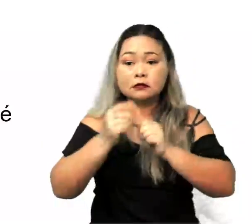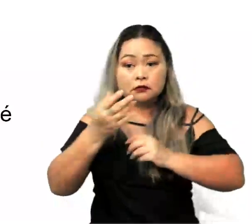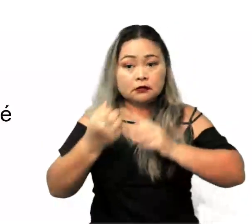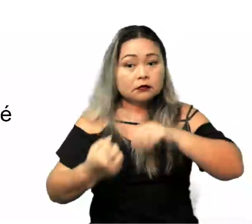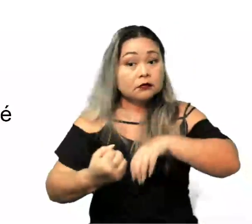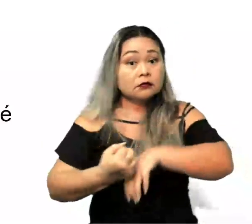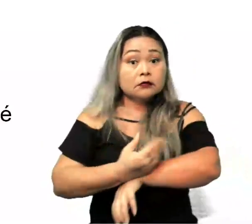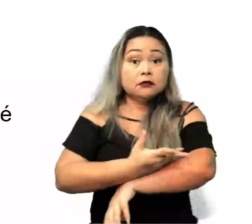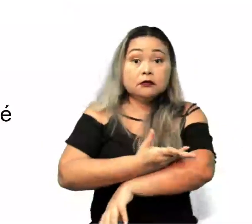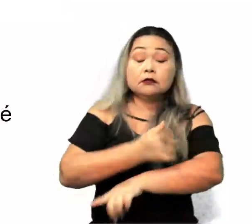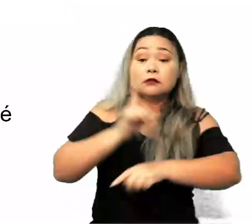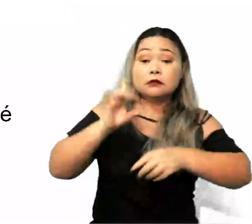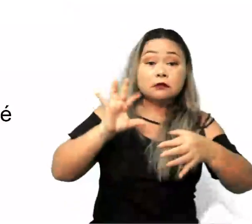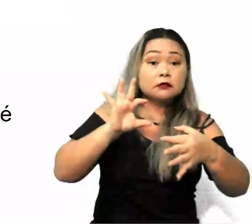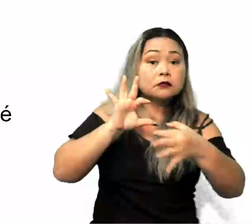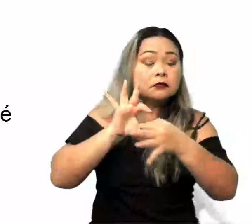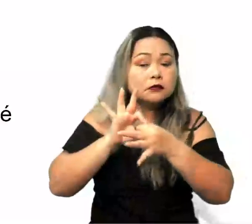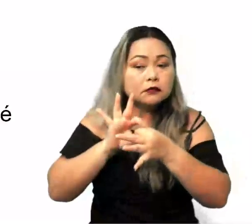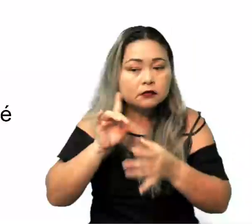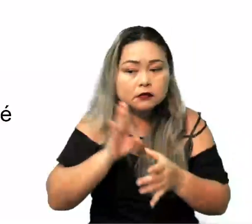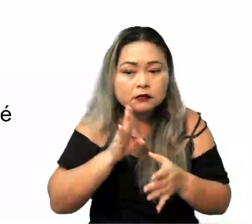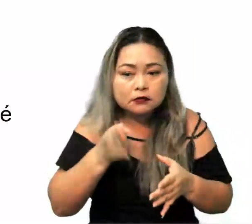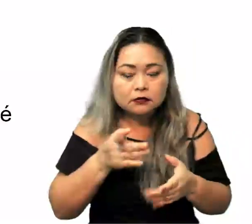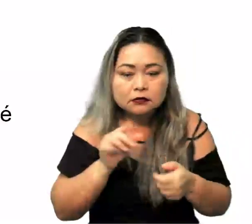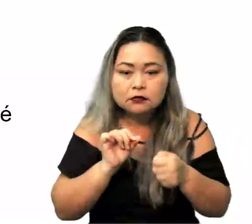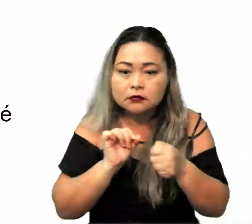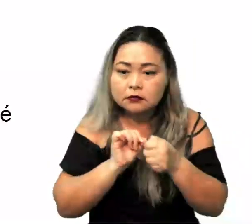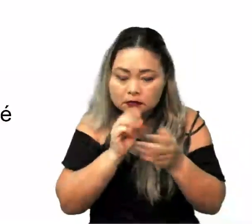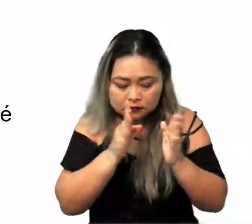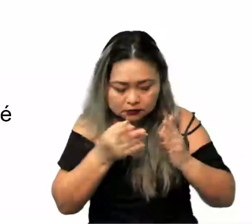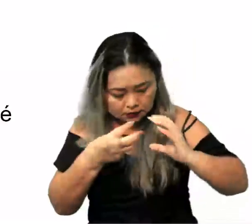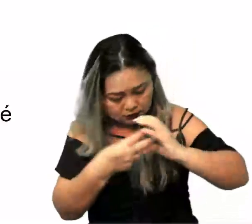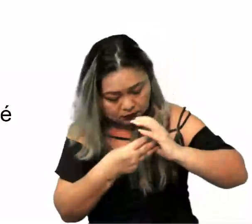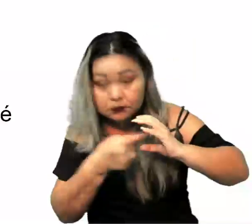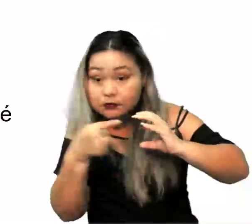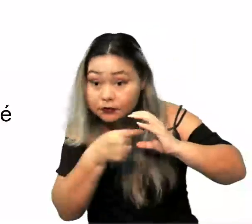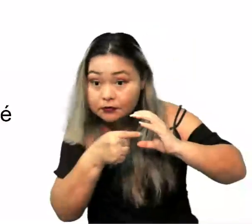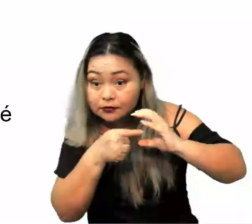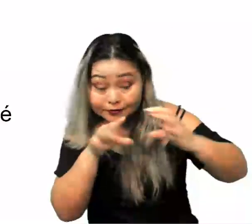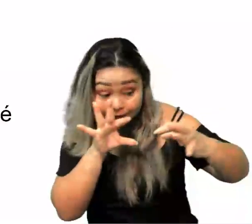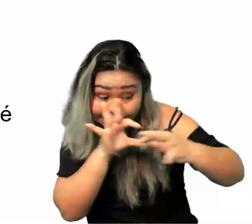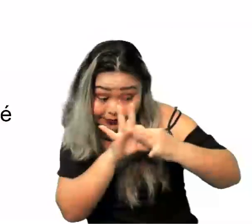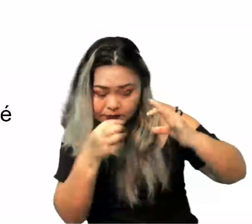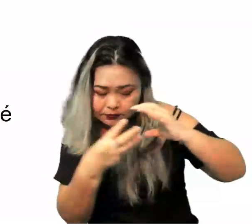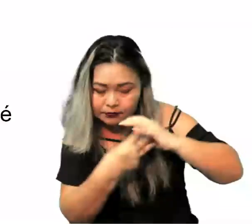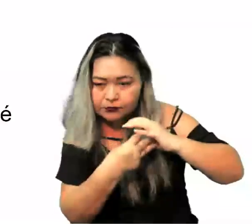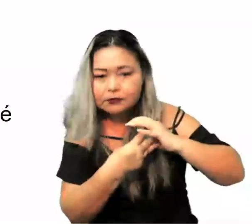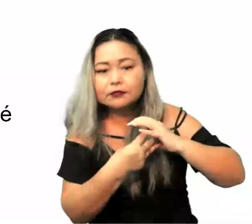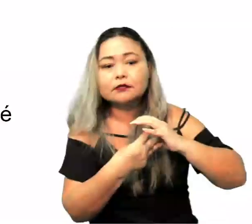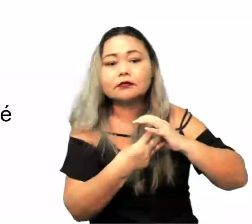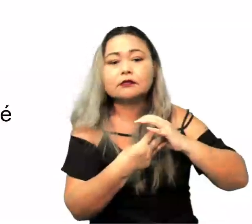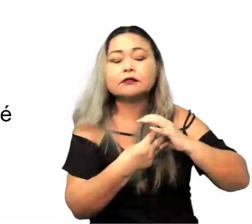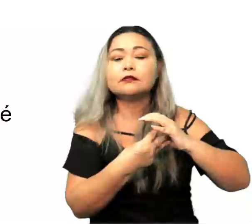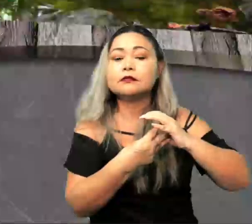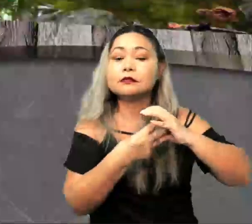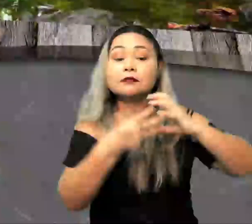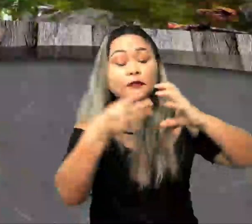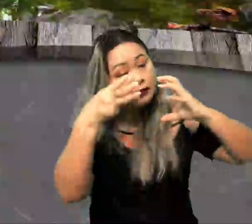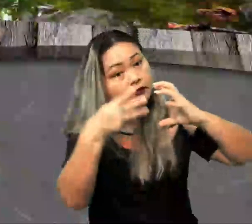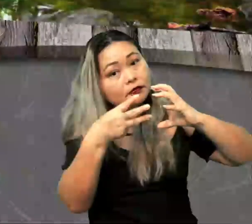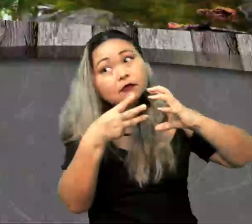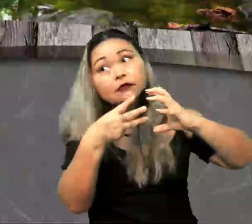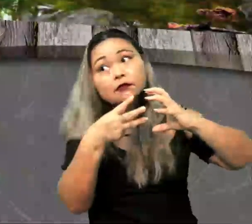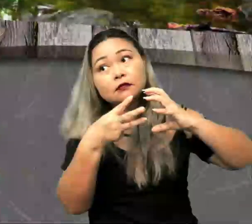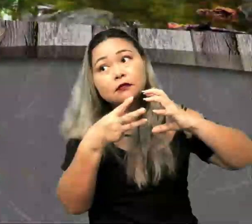organismo dependem estritamente da atividade celular. O que está querendo dizer aqui?